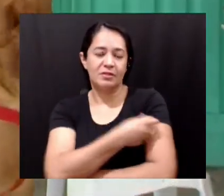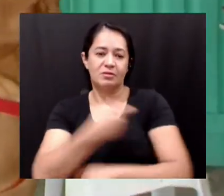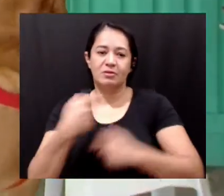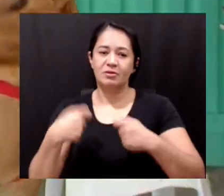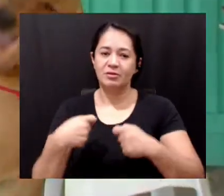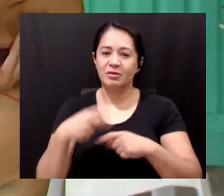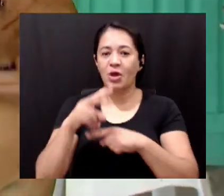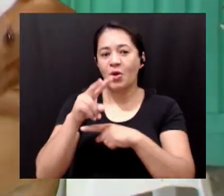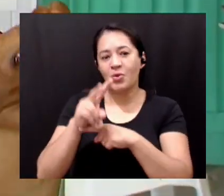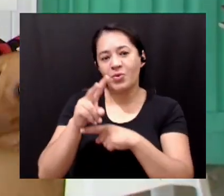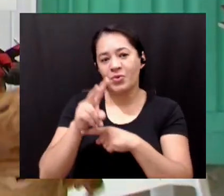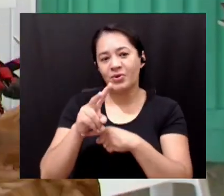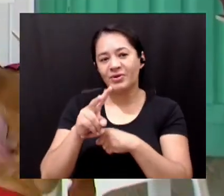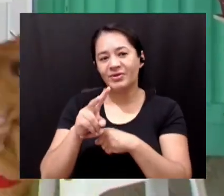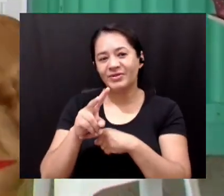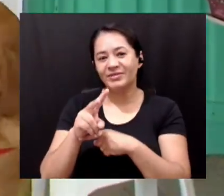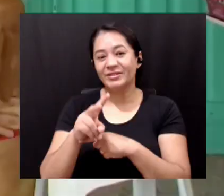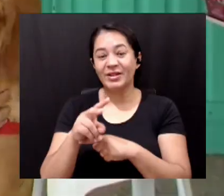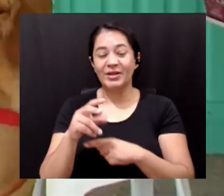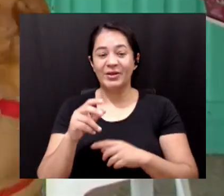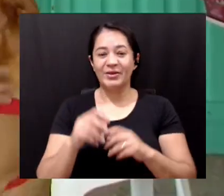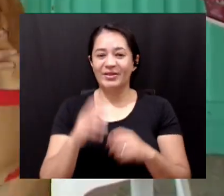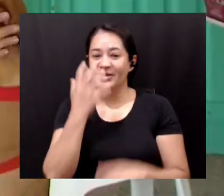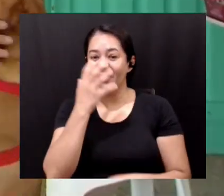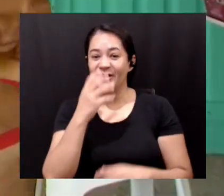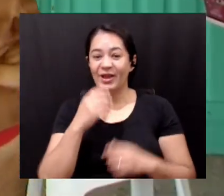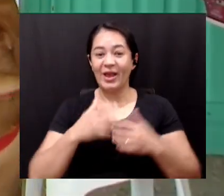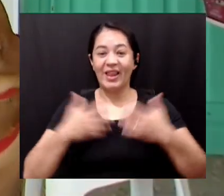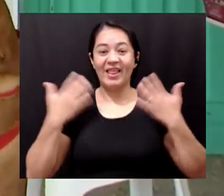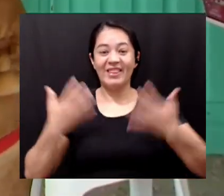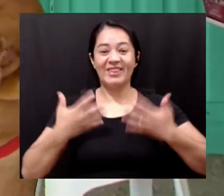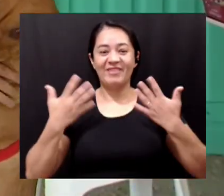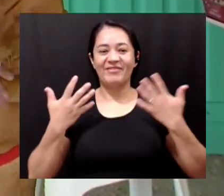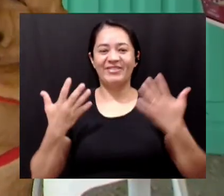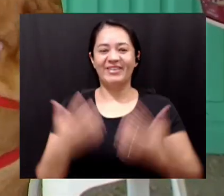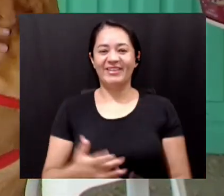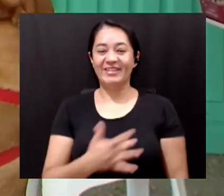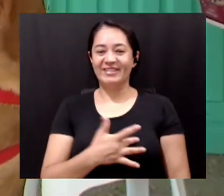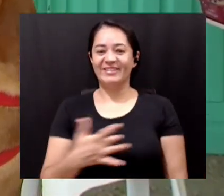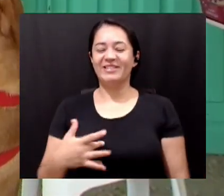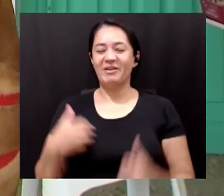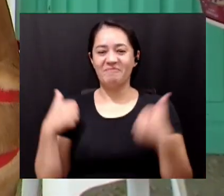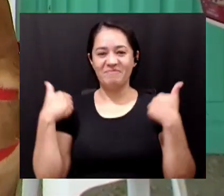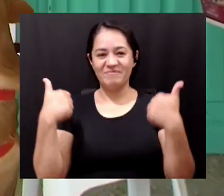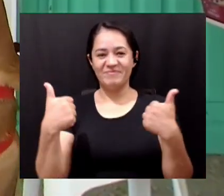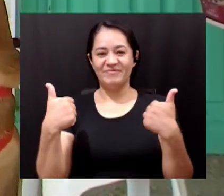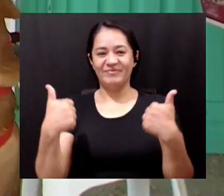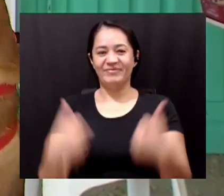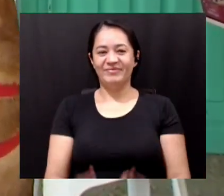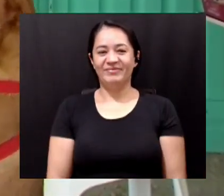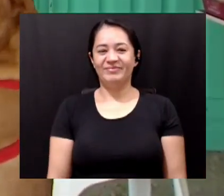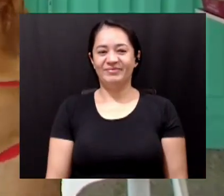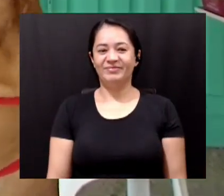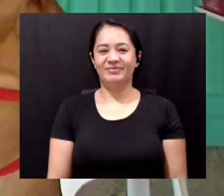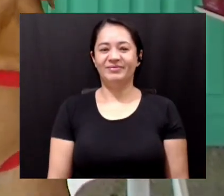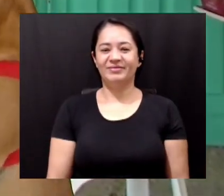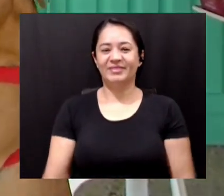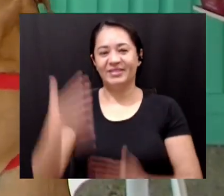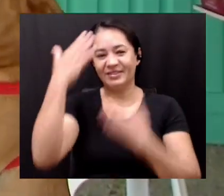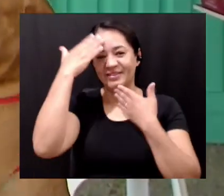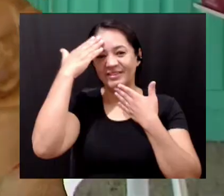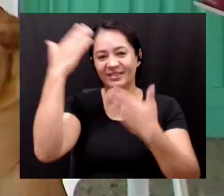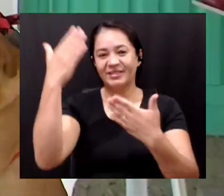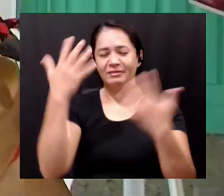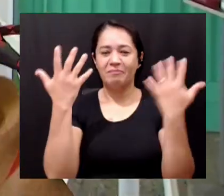Ela não para. Tá feliz, tá saudável, né? Isso é bom, né? Graças a Deus. Valeu, obrigado, viu? E parabéns aí por